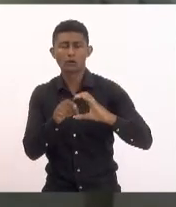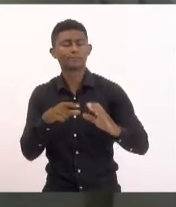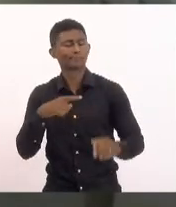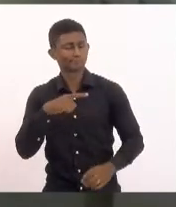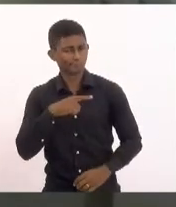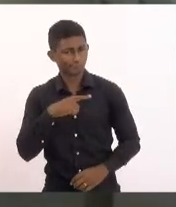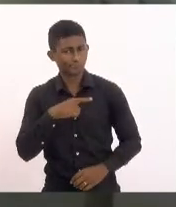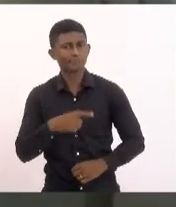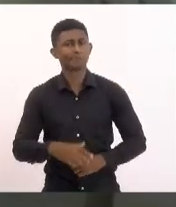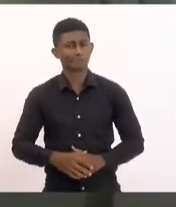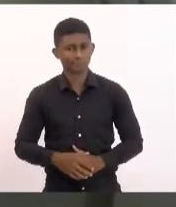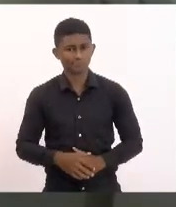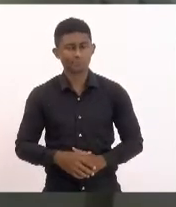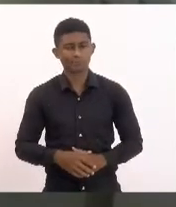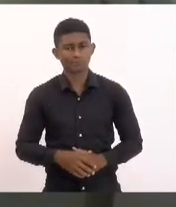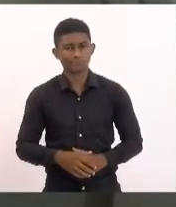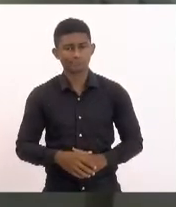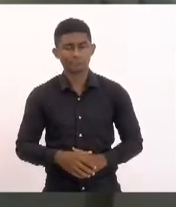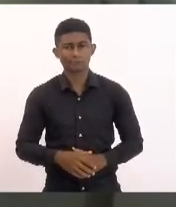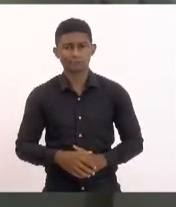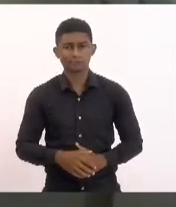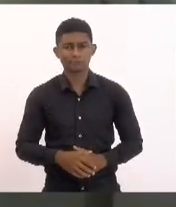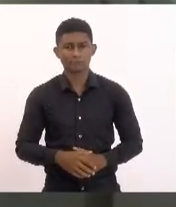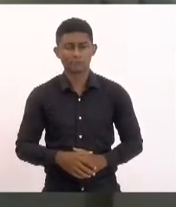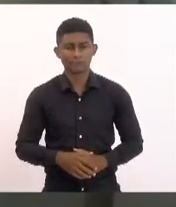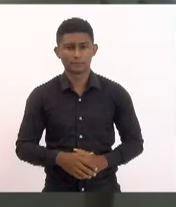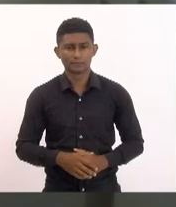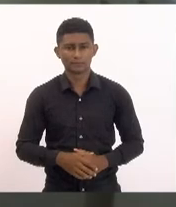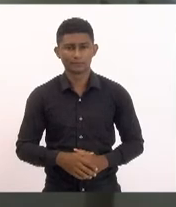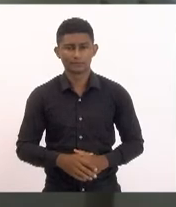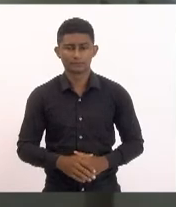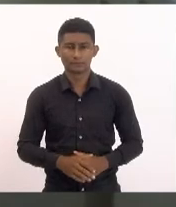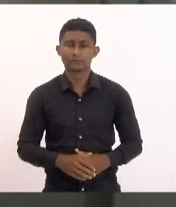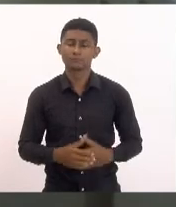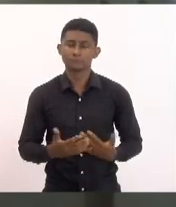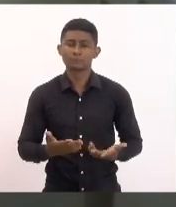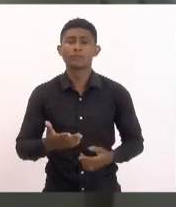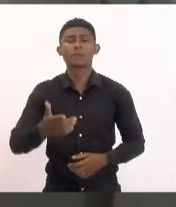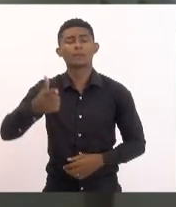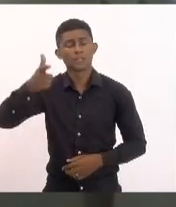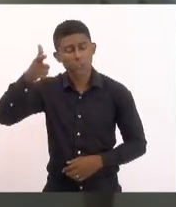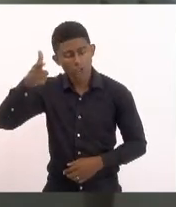final do dia. E